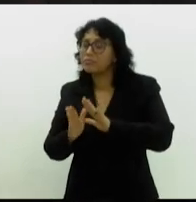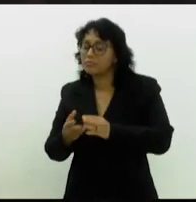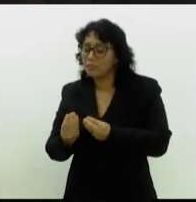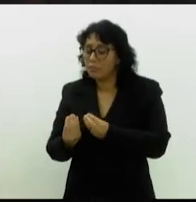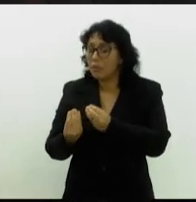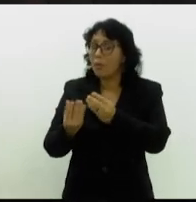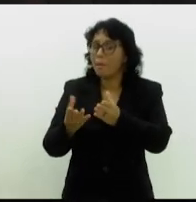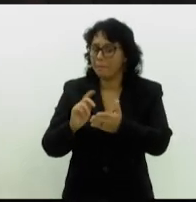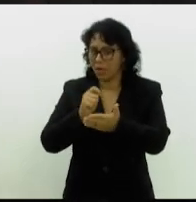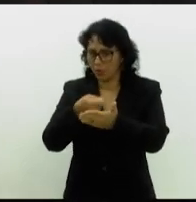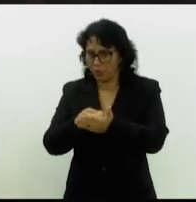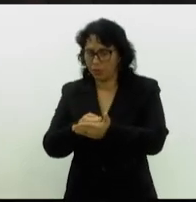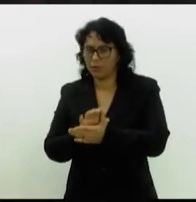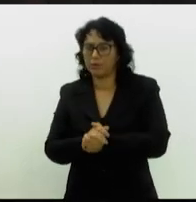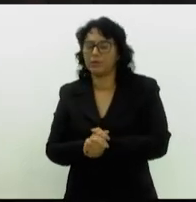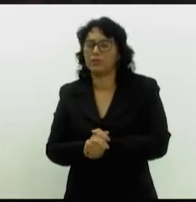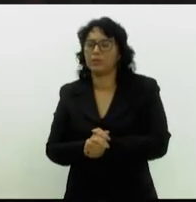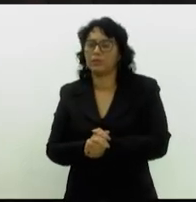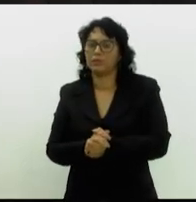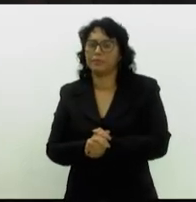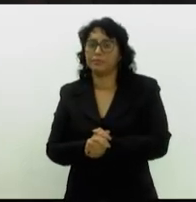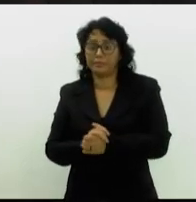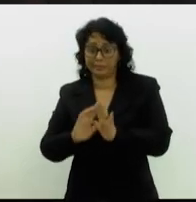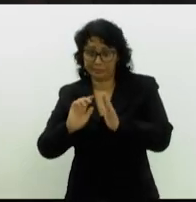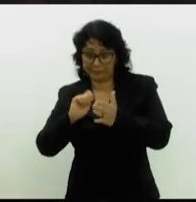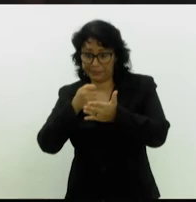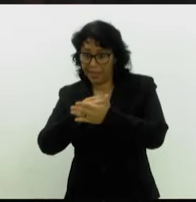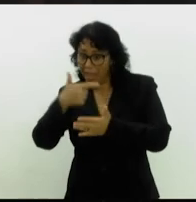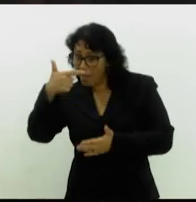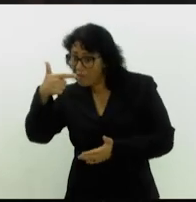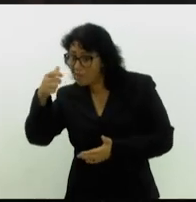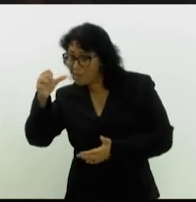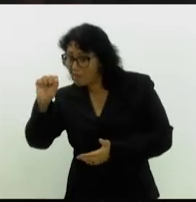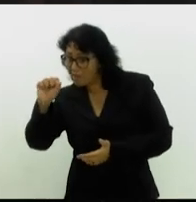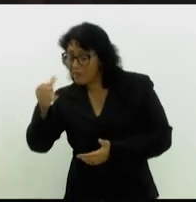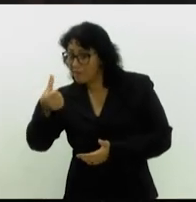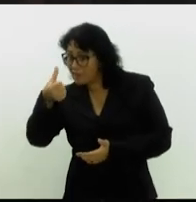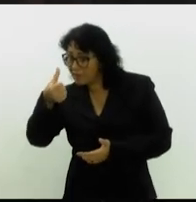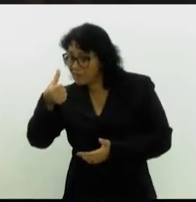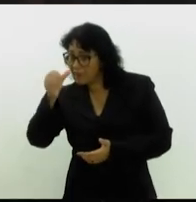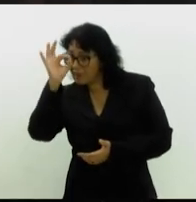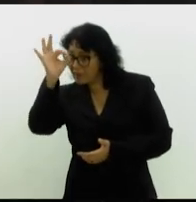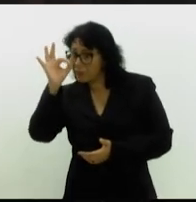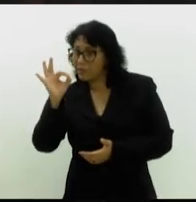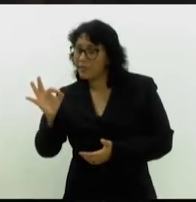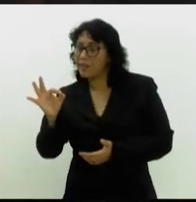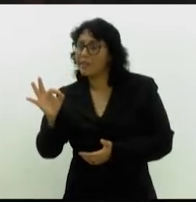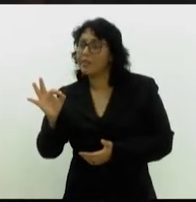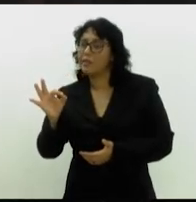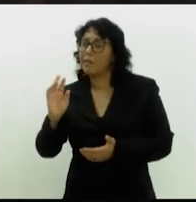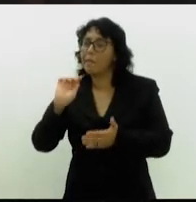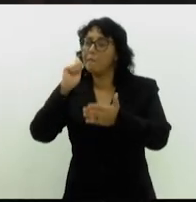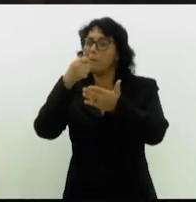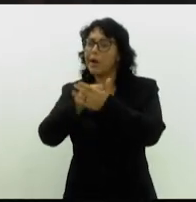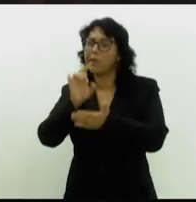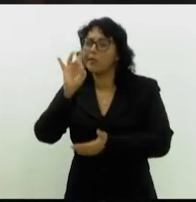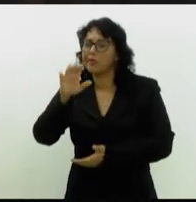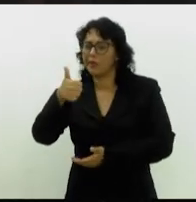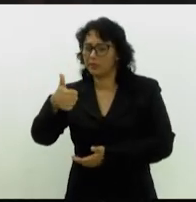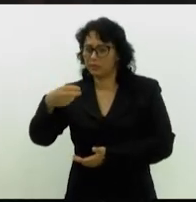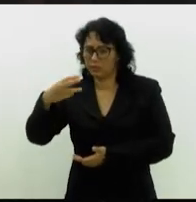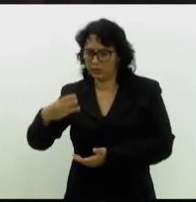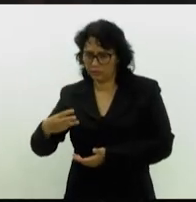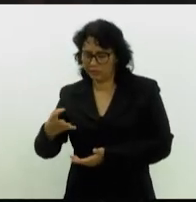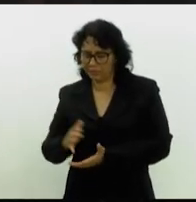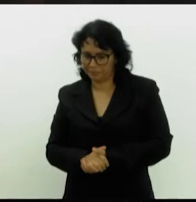acumulados Então se pagou 13 e ficou faltando duas parcelas de 6